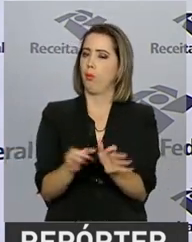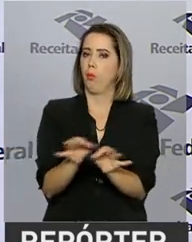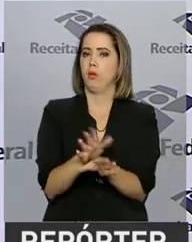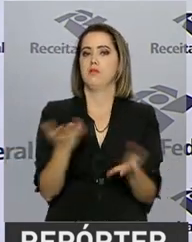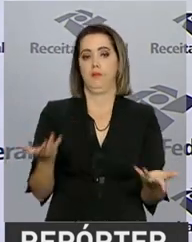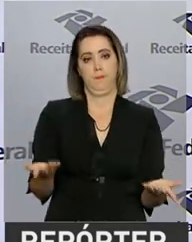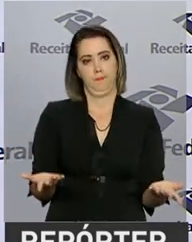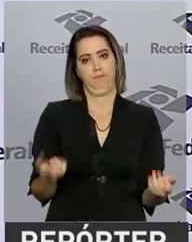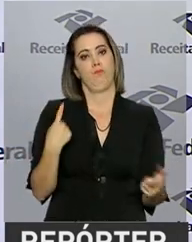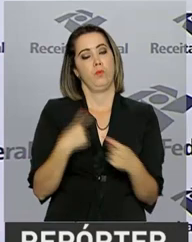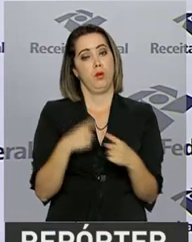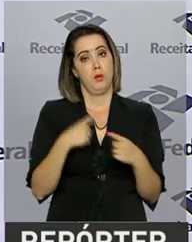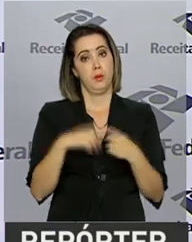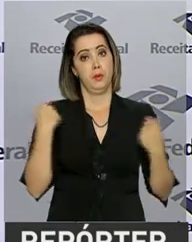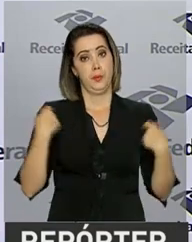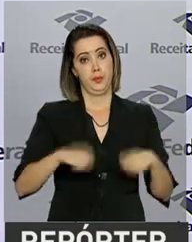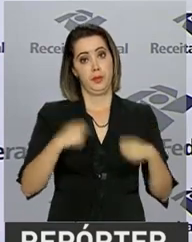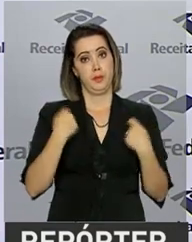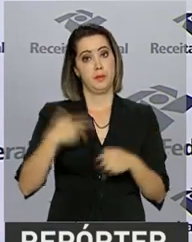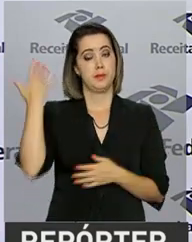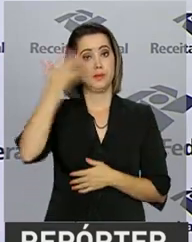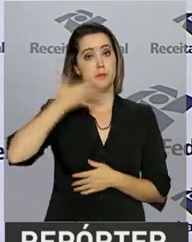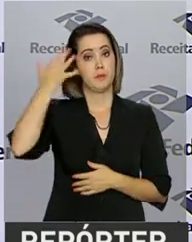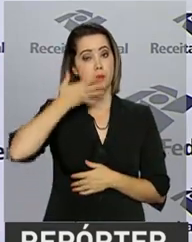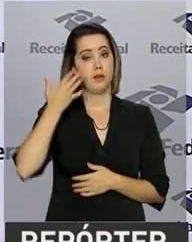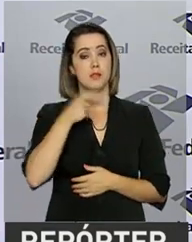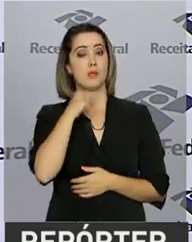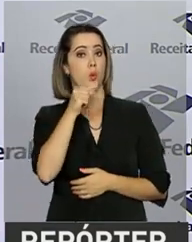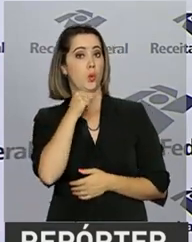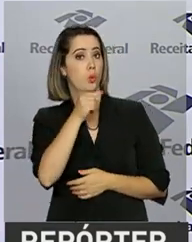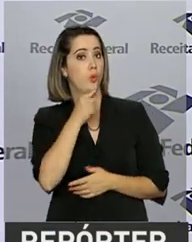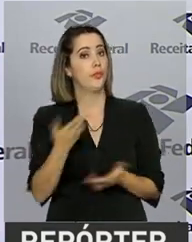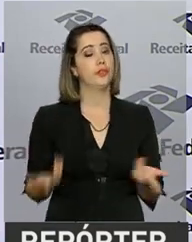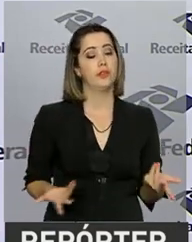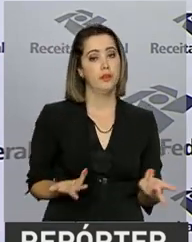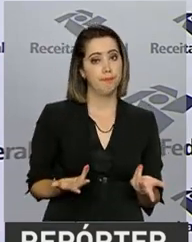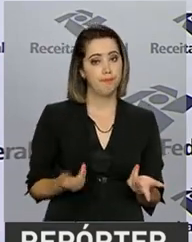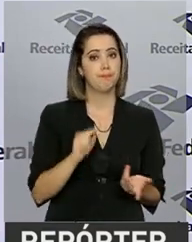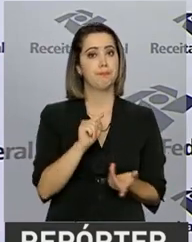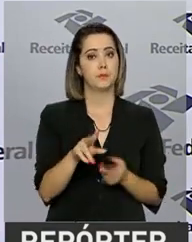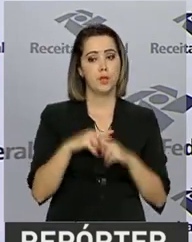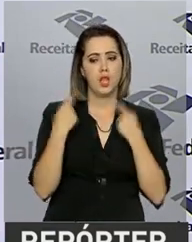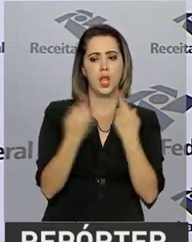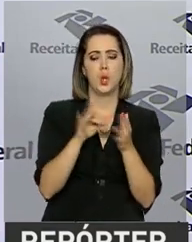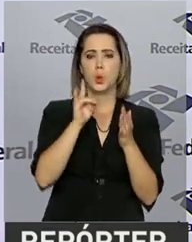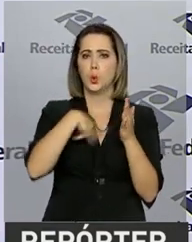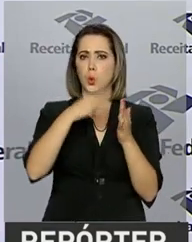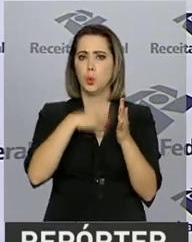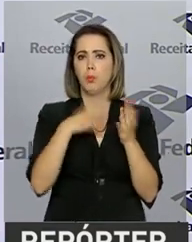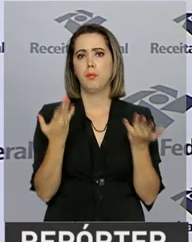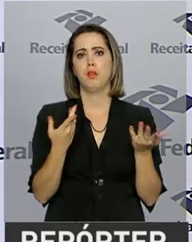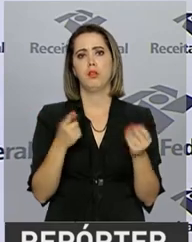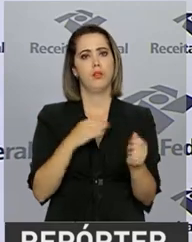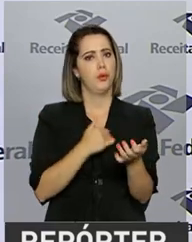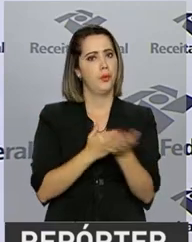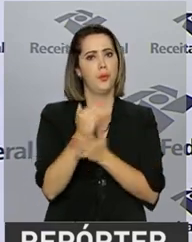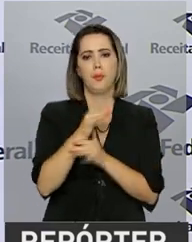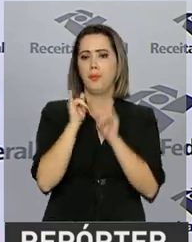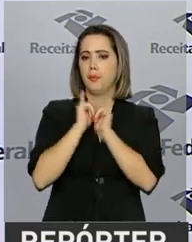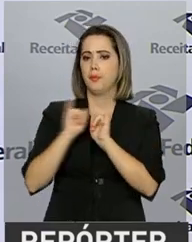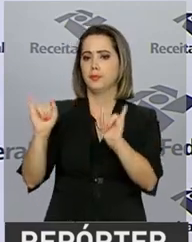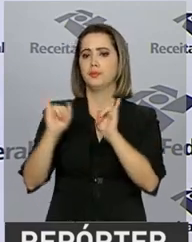porque a necessidade de esclarecimento de dúvidas e reunir documentação, é na hora que ele começa